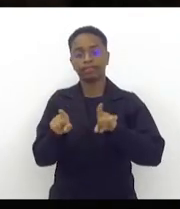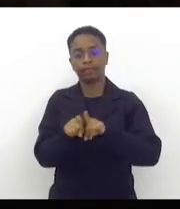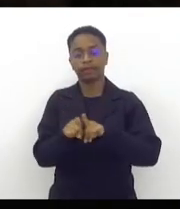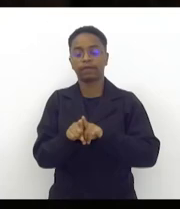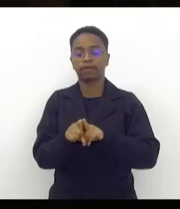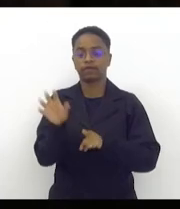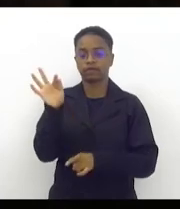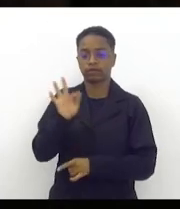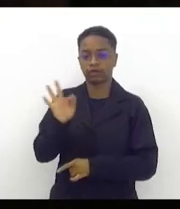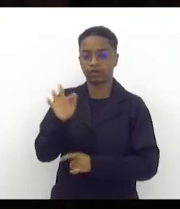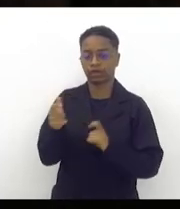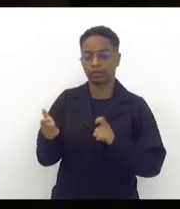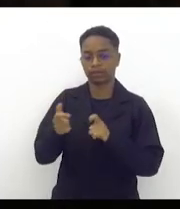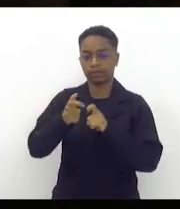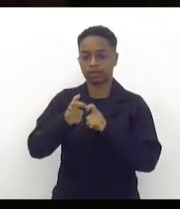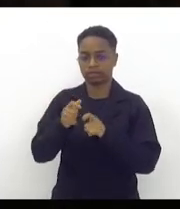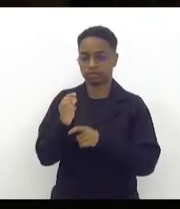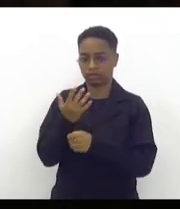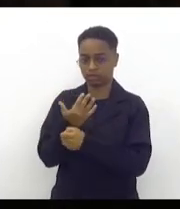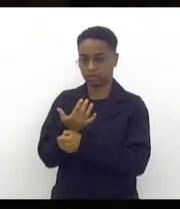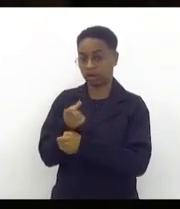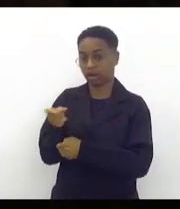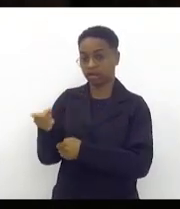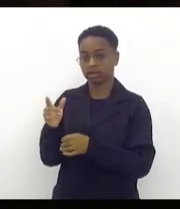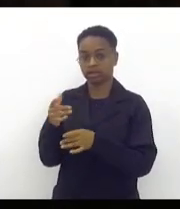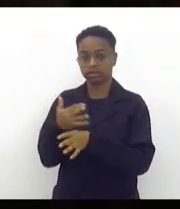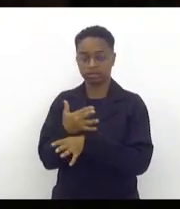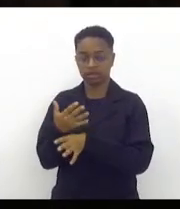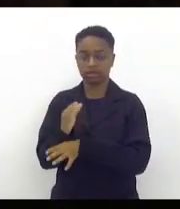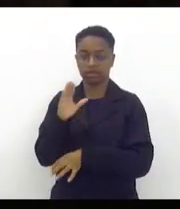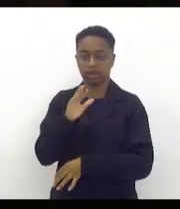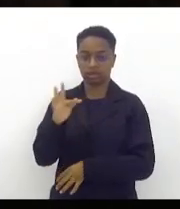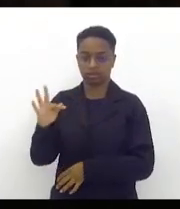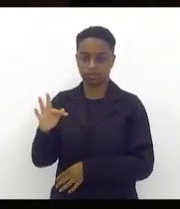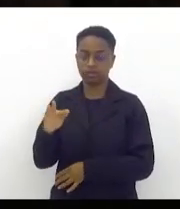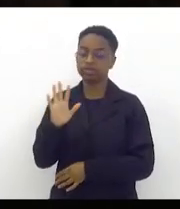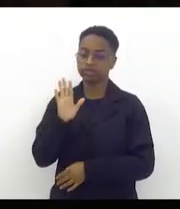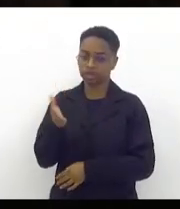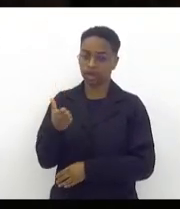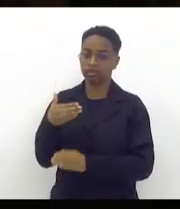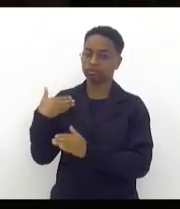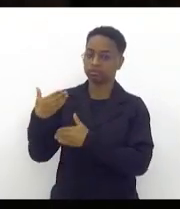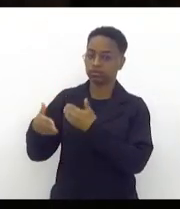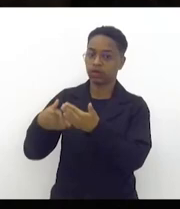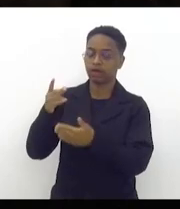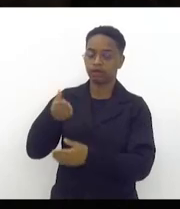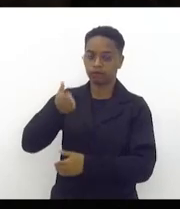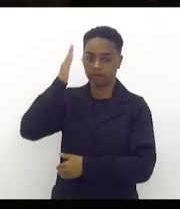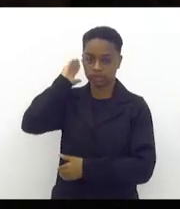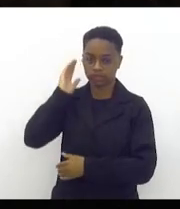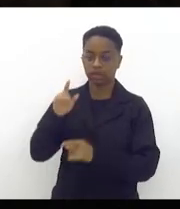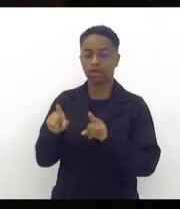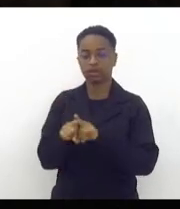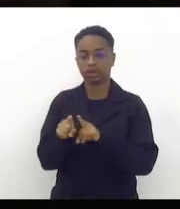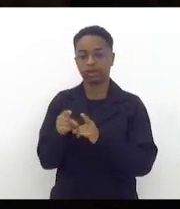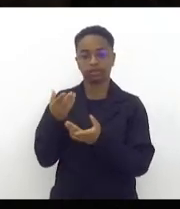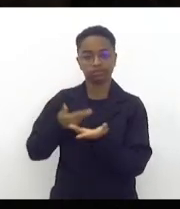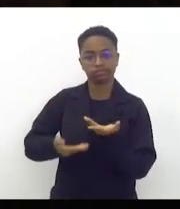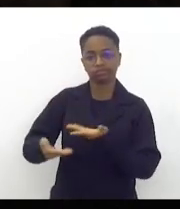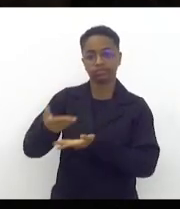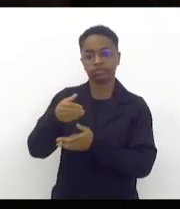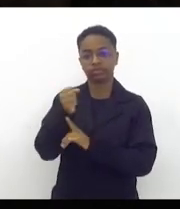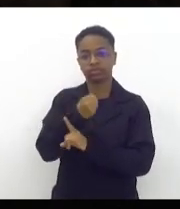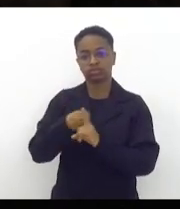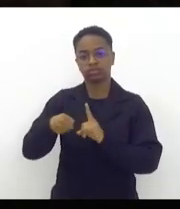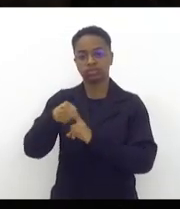da UERJ, na cidade de Cabo Frio, cujo vestibular já está em andamento. E, num diálogo com a sociedade civil como